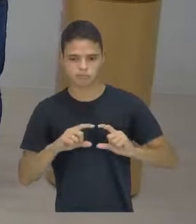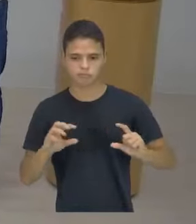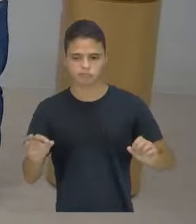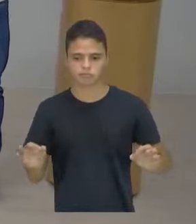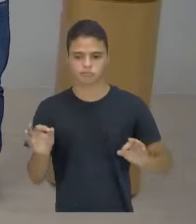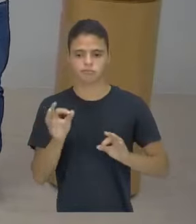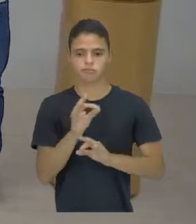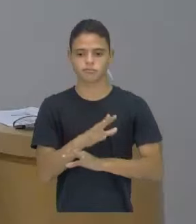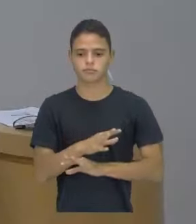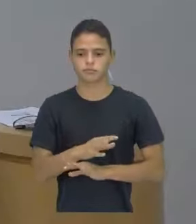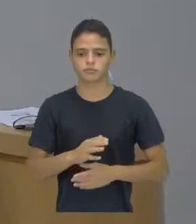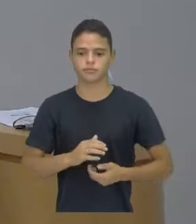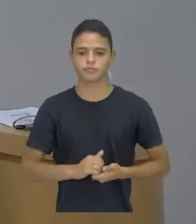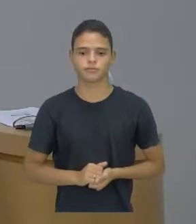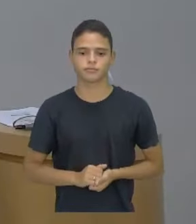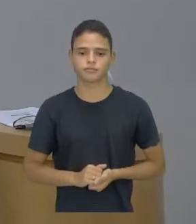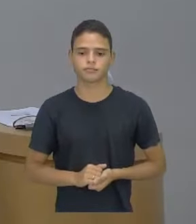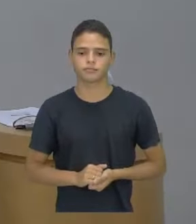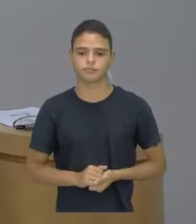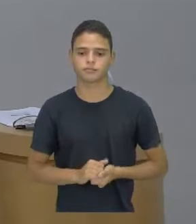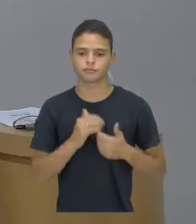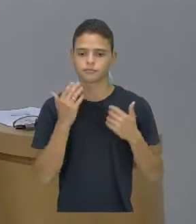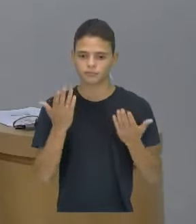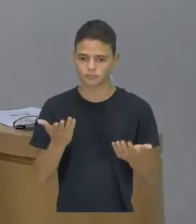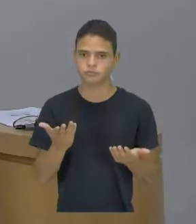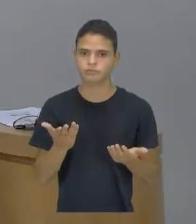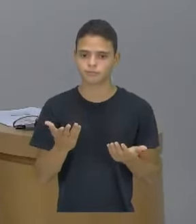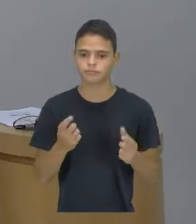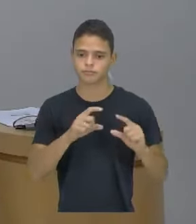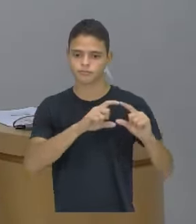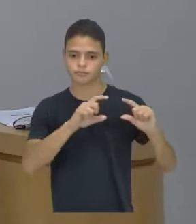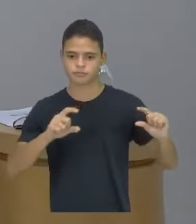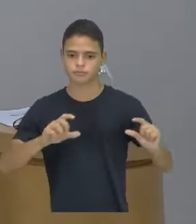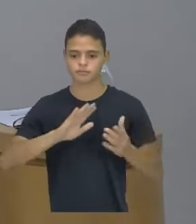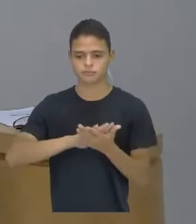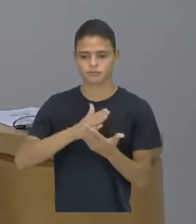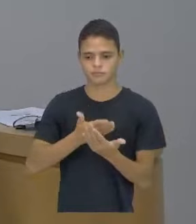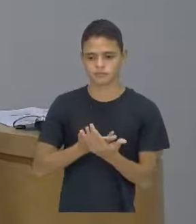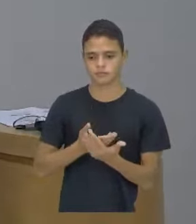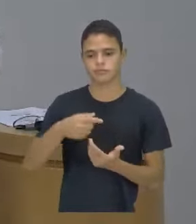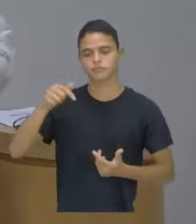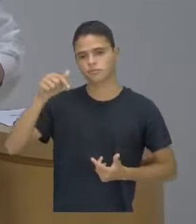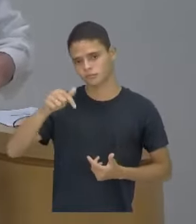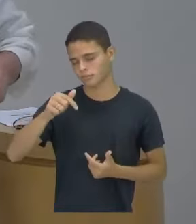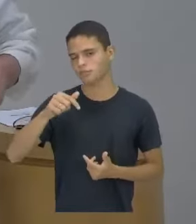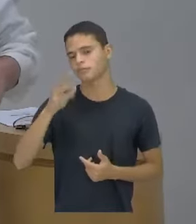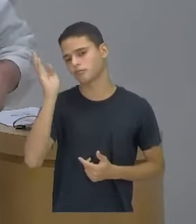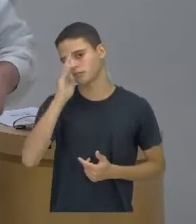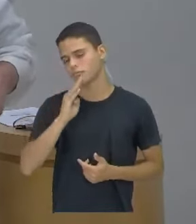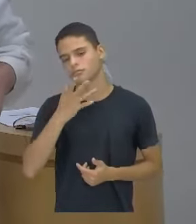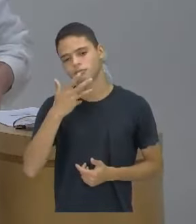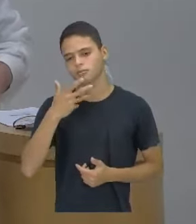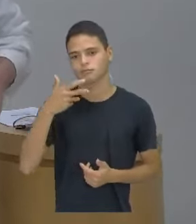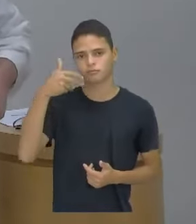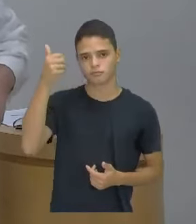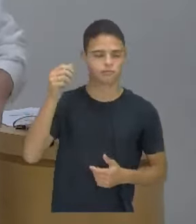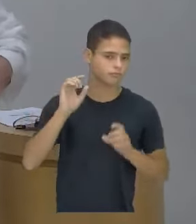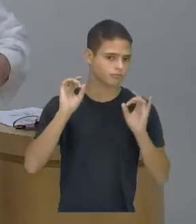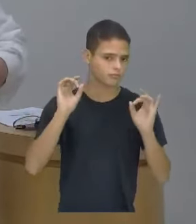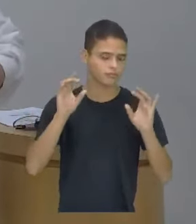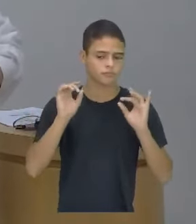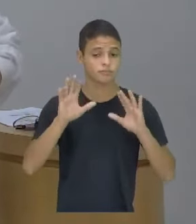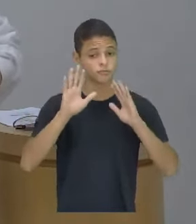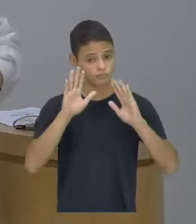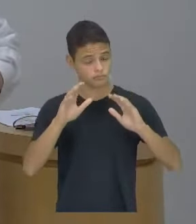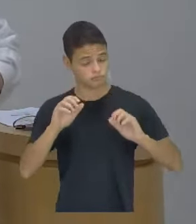dublado. Isso. Ok, não posso negar que a nossa dublagem, a dublagem brasileira, é fantástica, né? É uma das melhores. É, mas se eu quiser realmente me